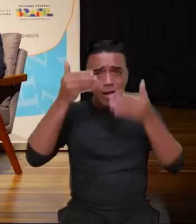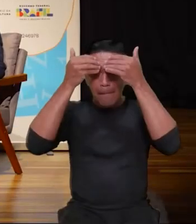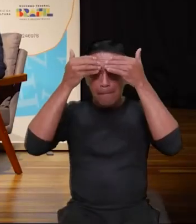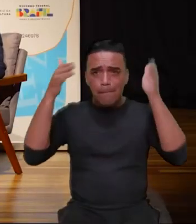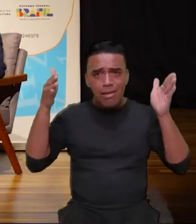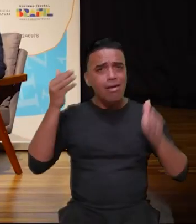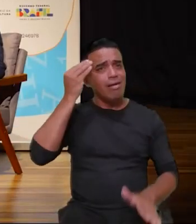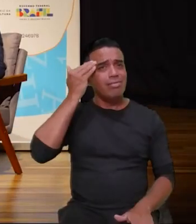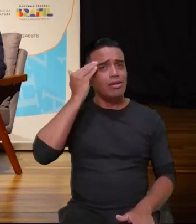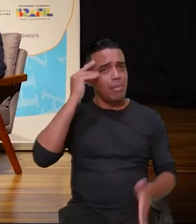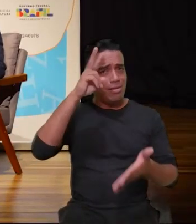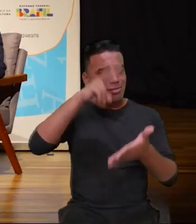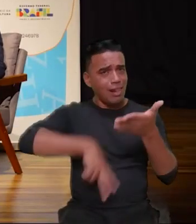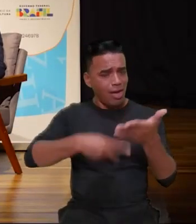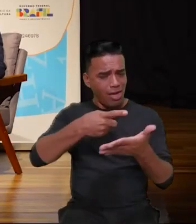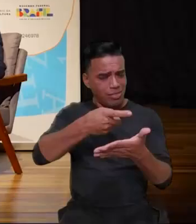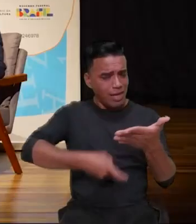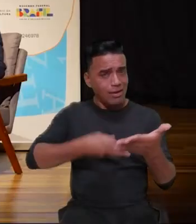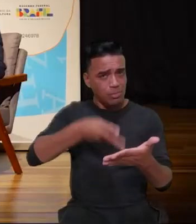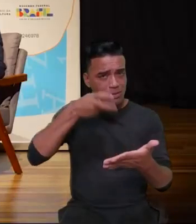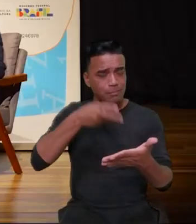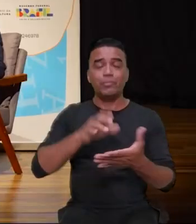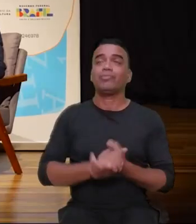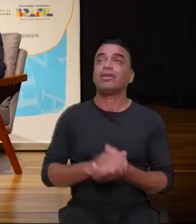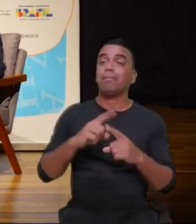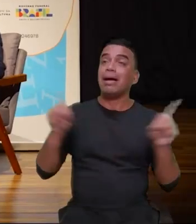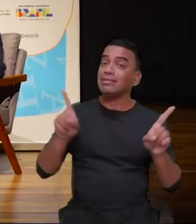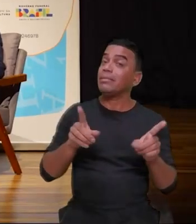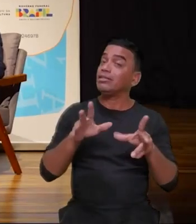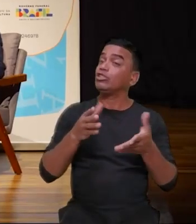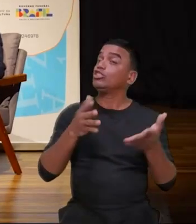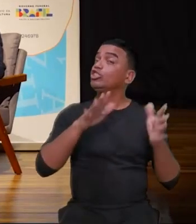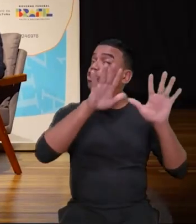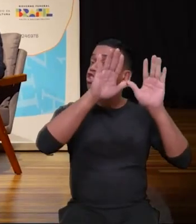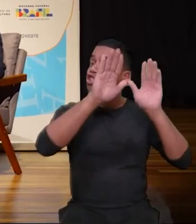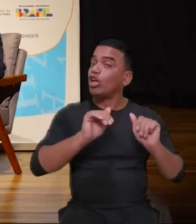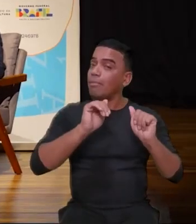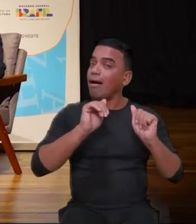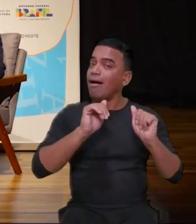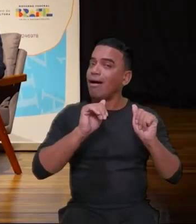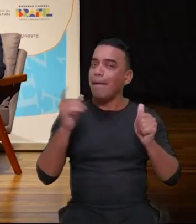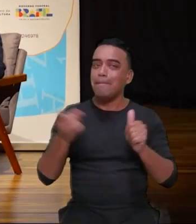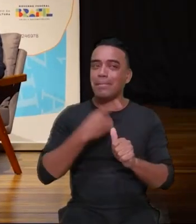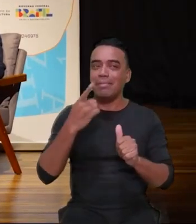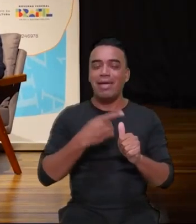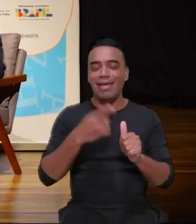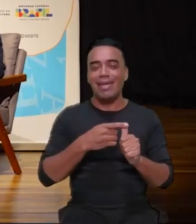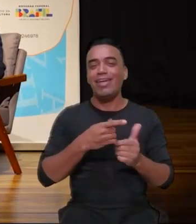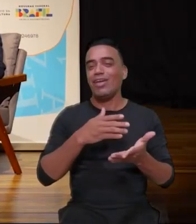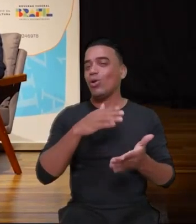nossa compreensão do texto. Mas nós convocamos também e acho que um dos primeiros a fazer